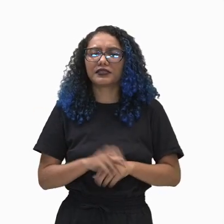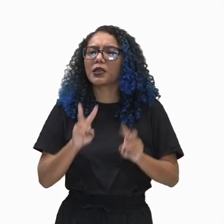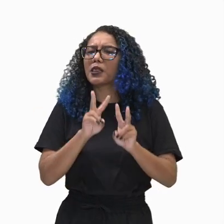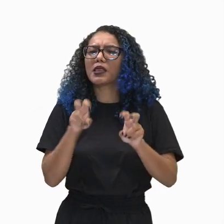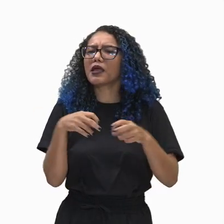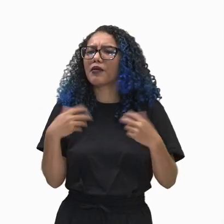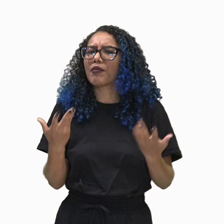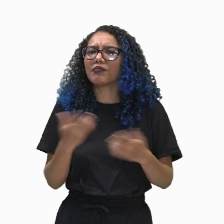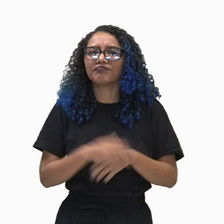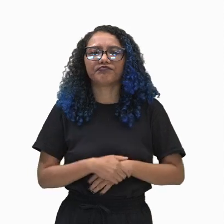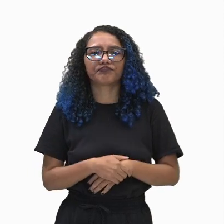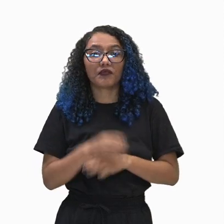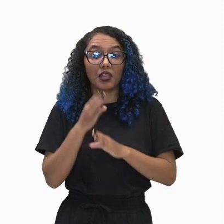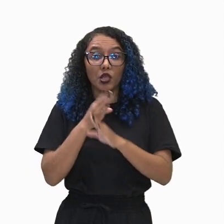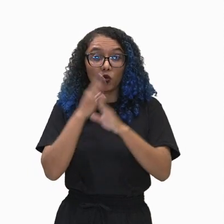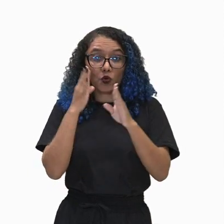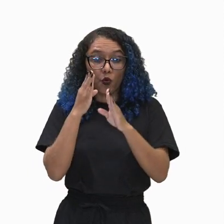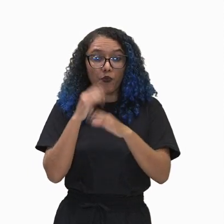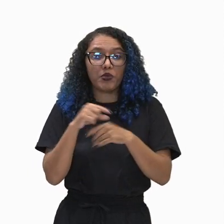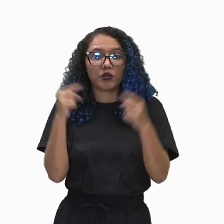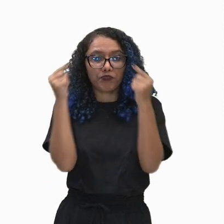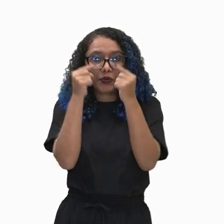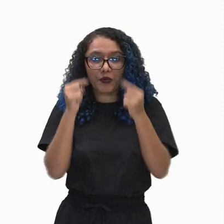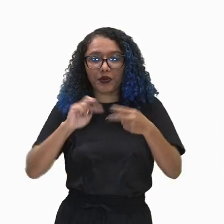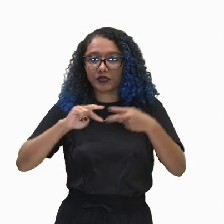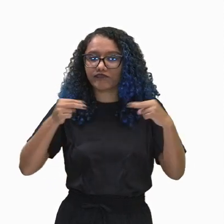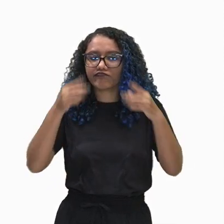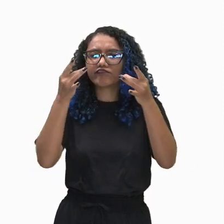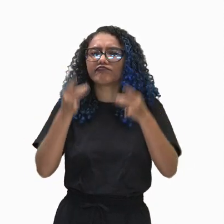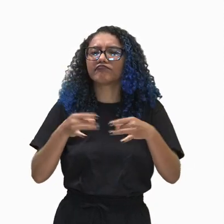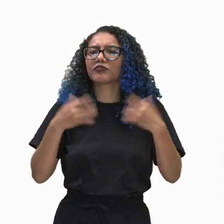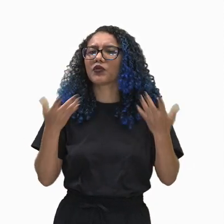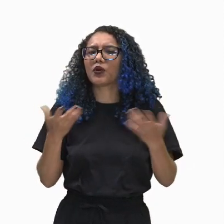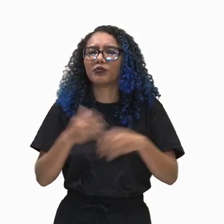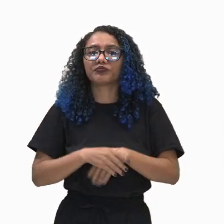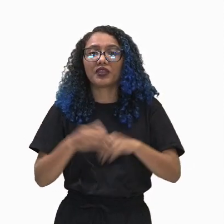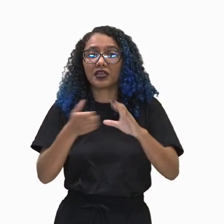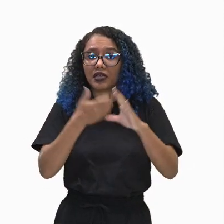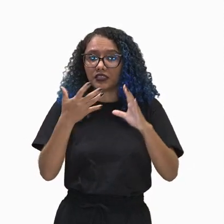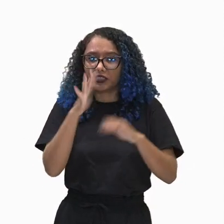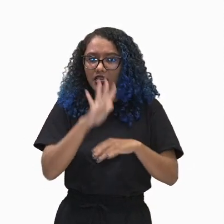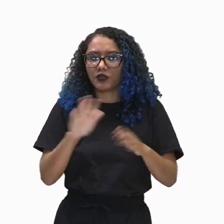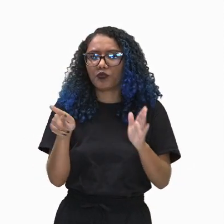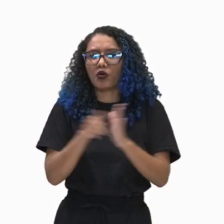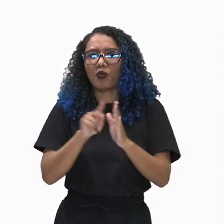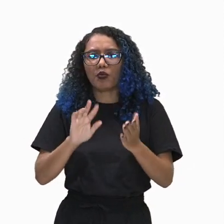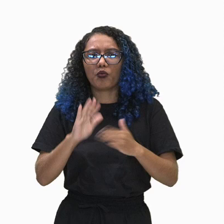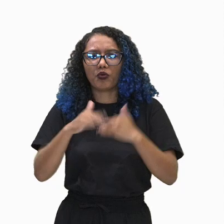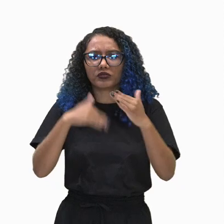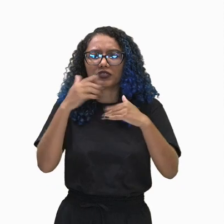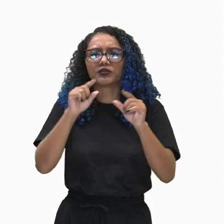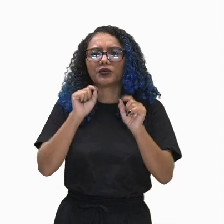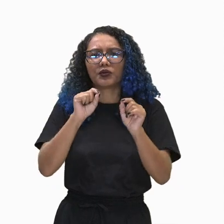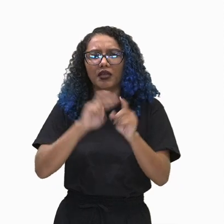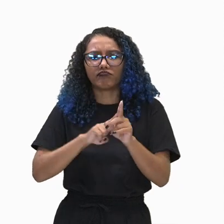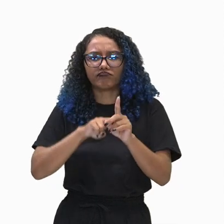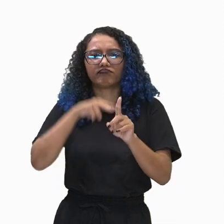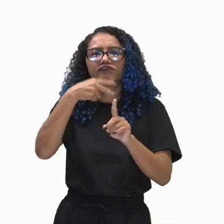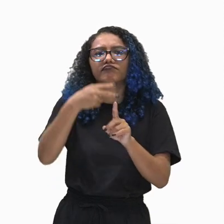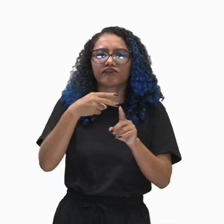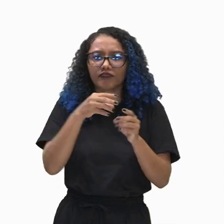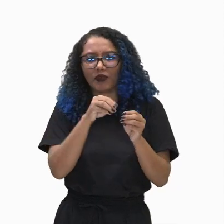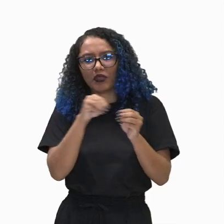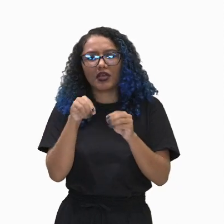conhecimento, desvendando o código genético. O detalhamento desse objeto é características gerais dos processos de